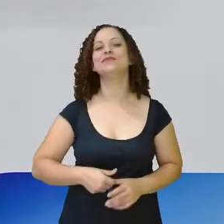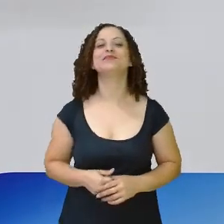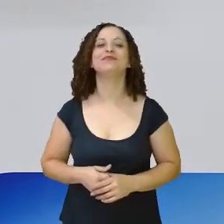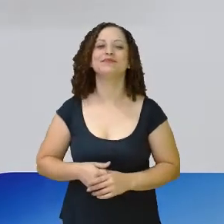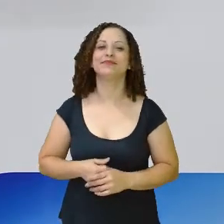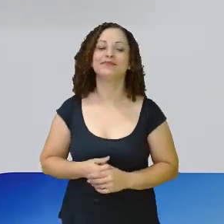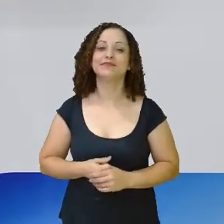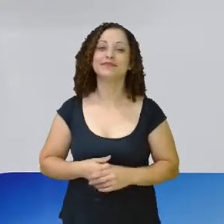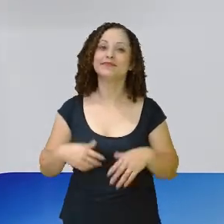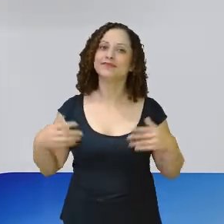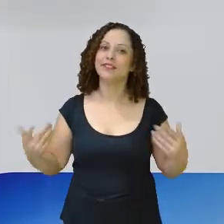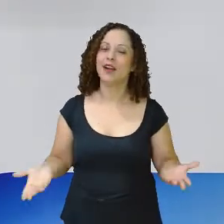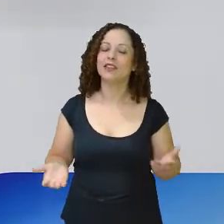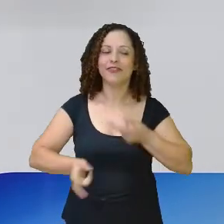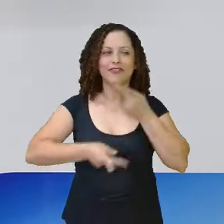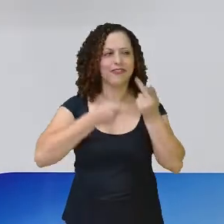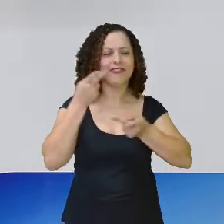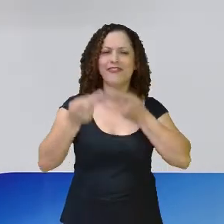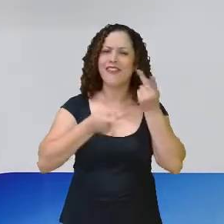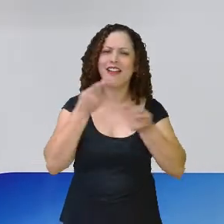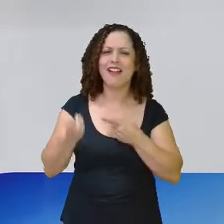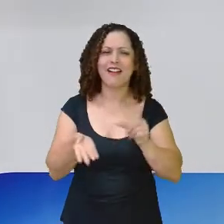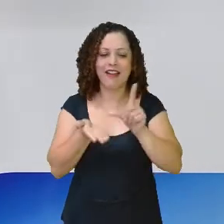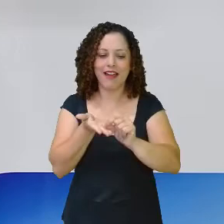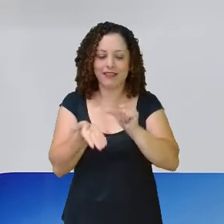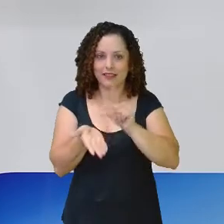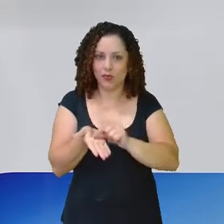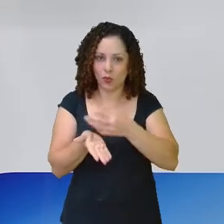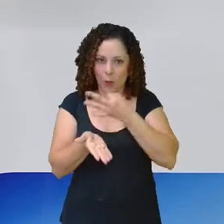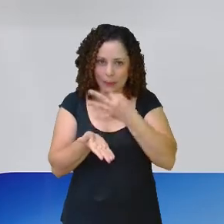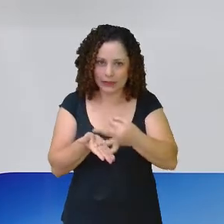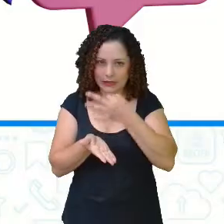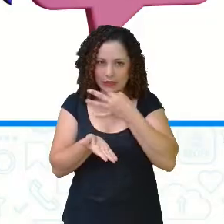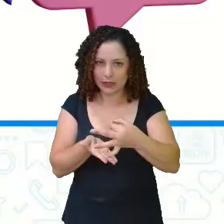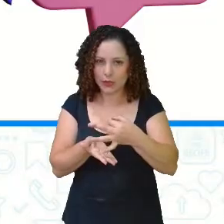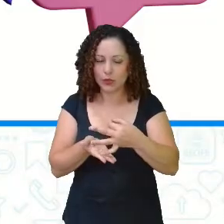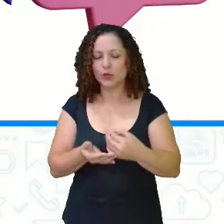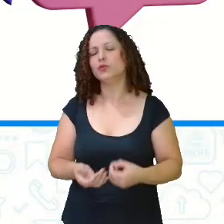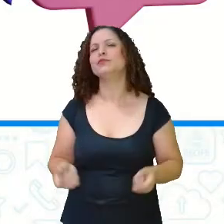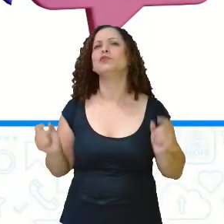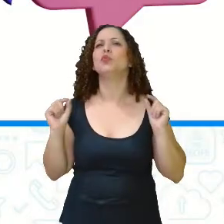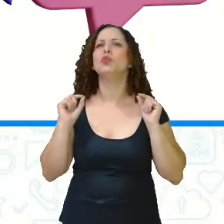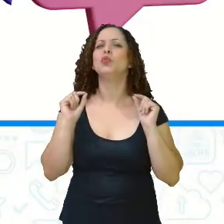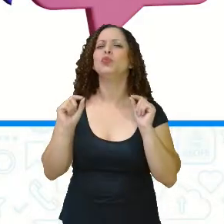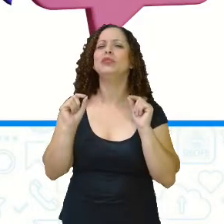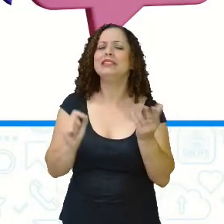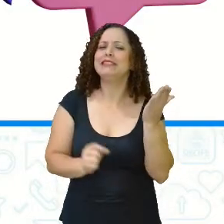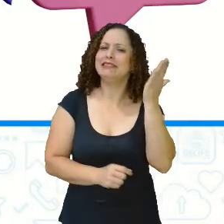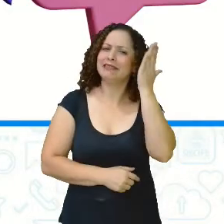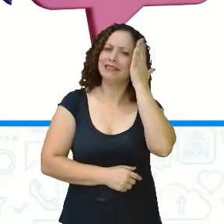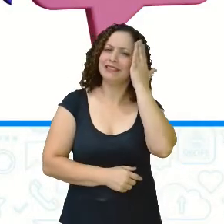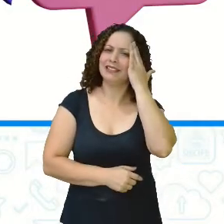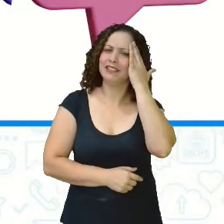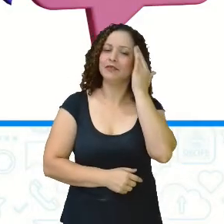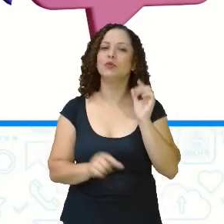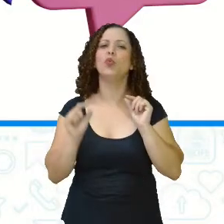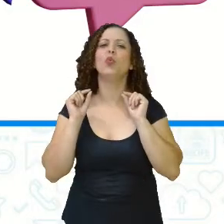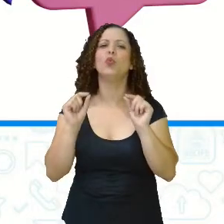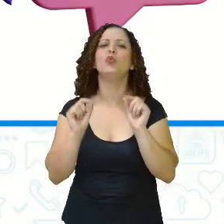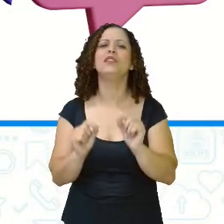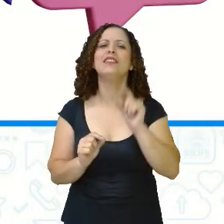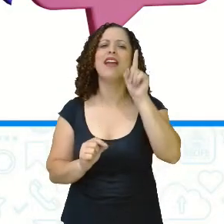Então, gente, quando a gente está falando aqui de artigo de opinião, a gente tem que entender o que era essa